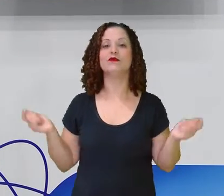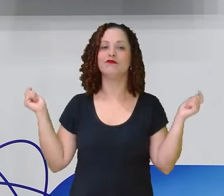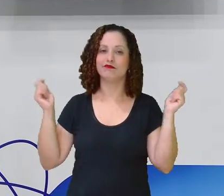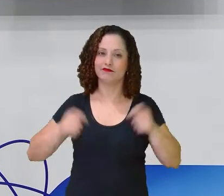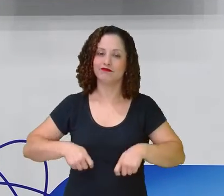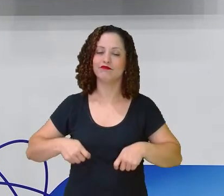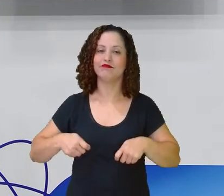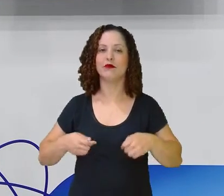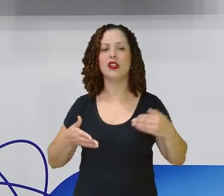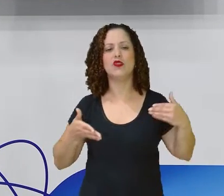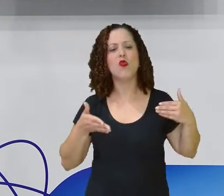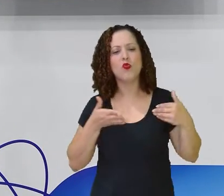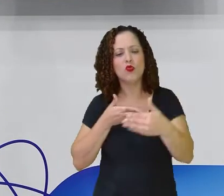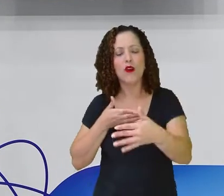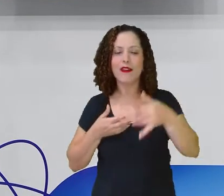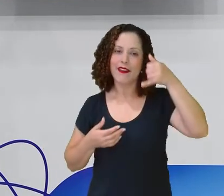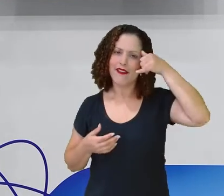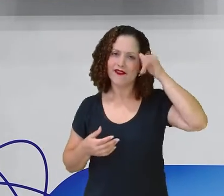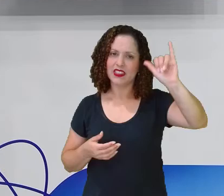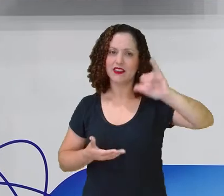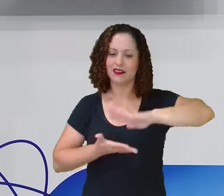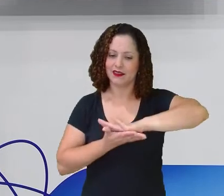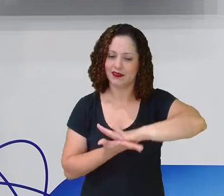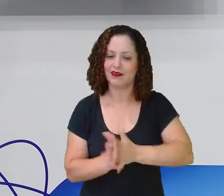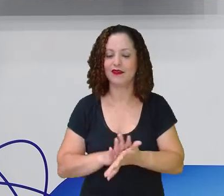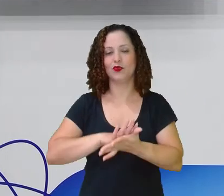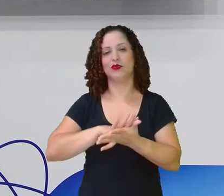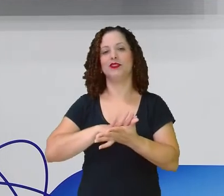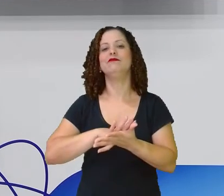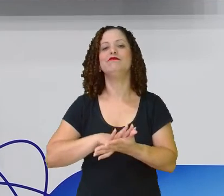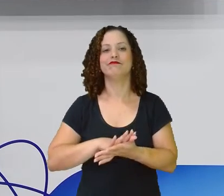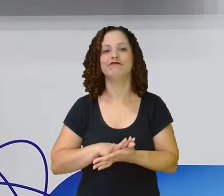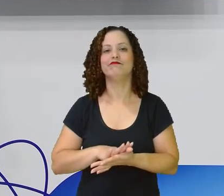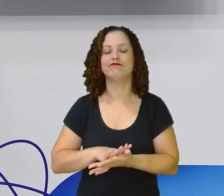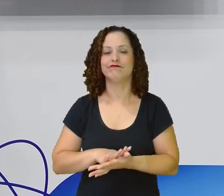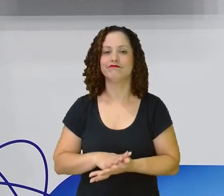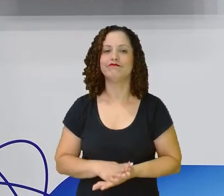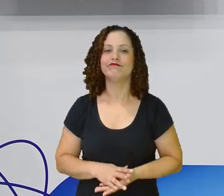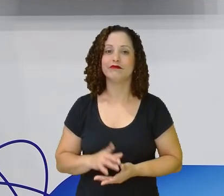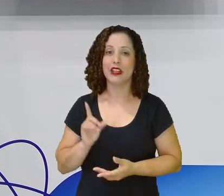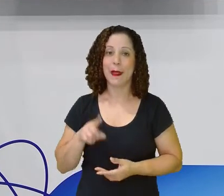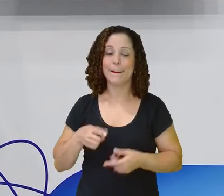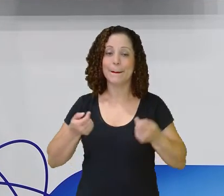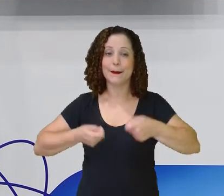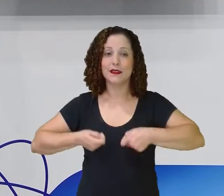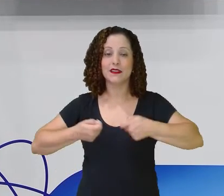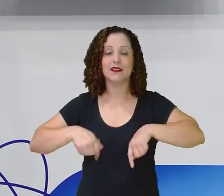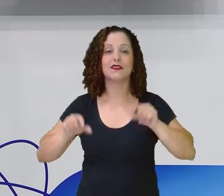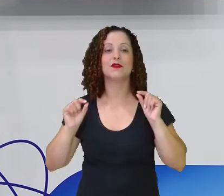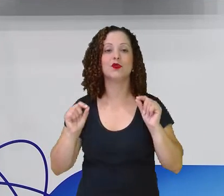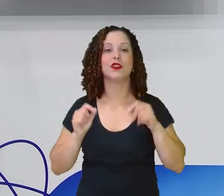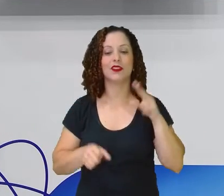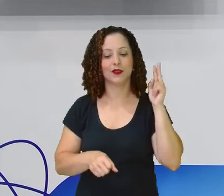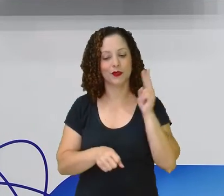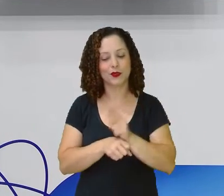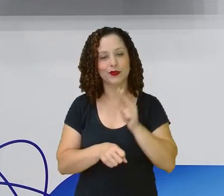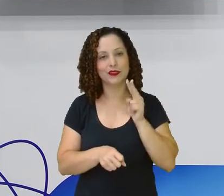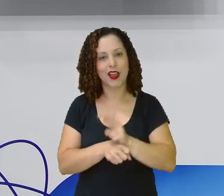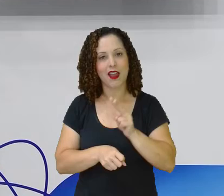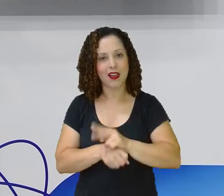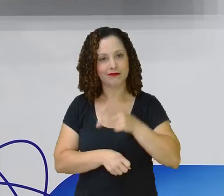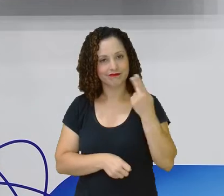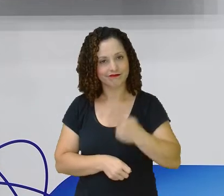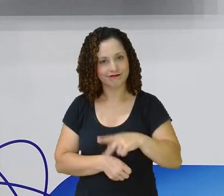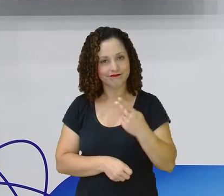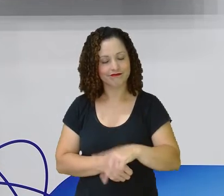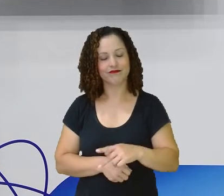não vai danificar, que não vai prejudicar a nossa biosfera, a nossa vivência, a gente precisa, obviamente, preservar. E preservar